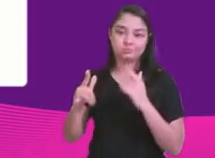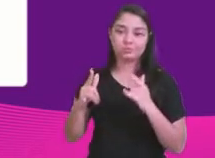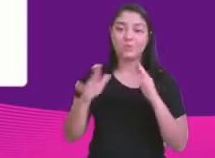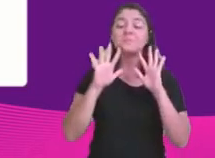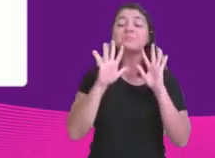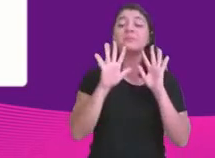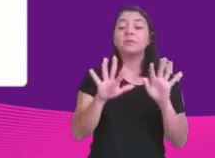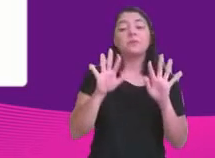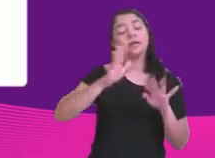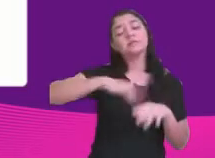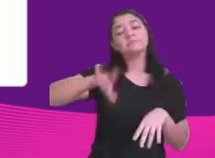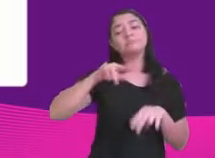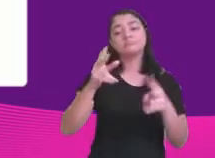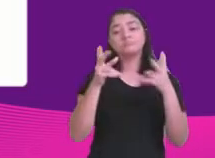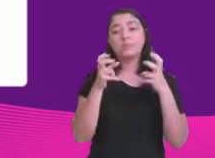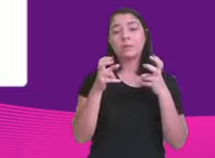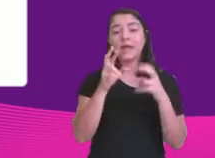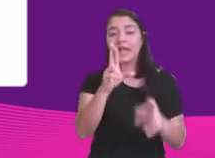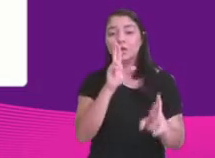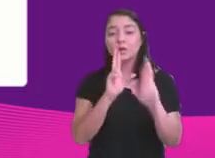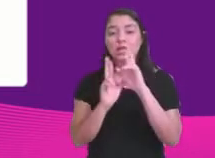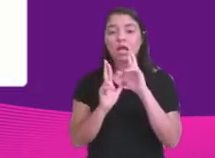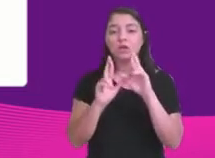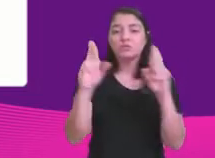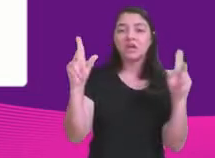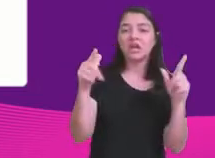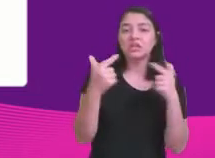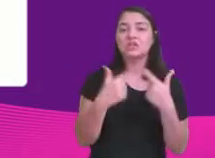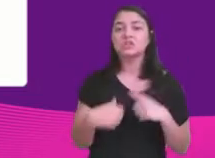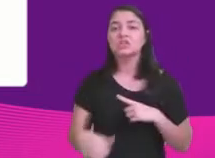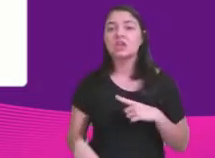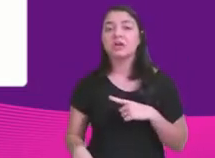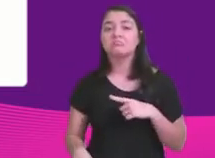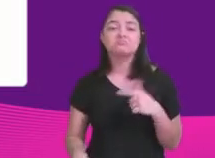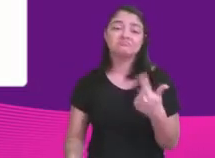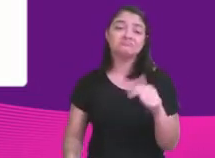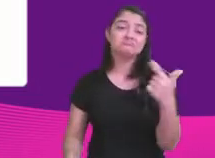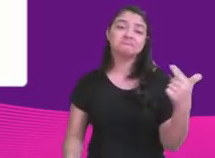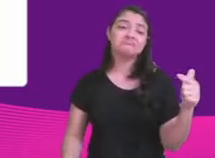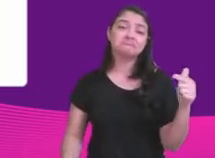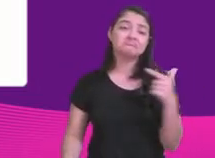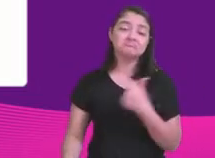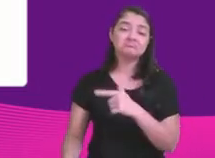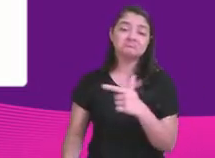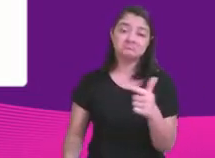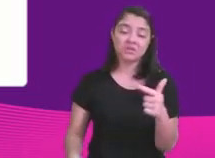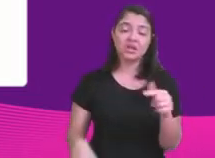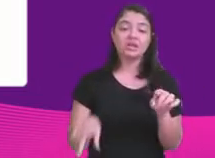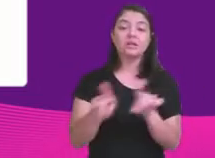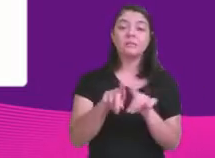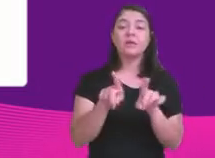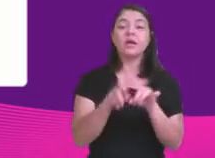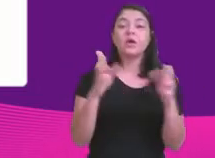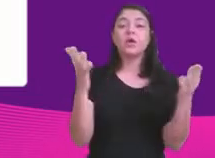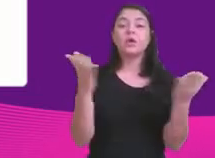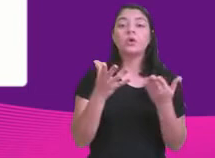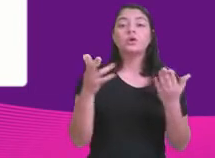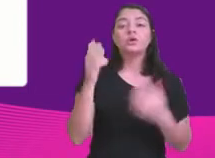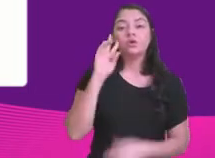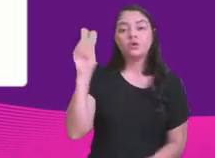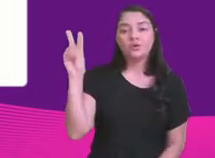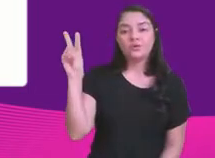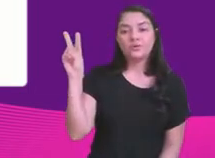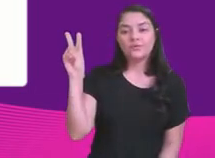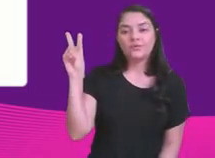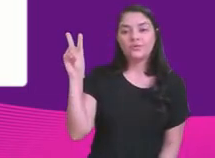os resultados das 2 máquinas. A gente executa essa técnica hoje, e a grande diferença com a